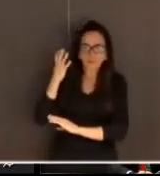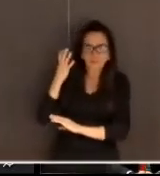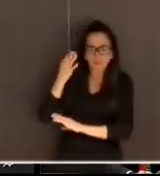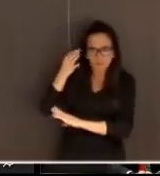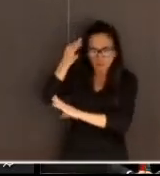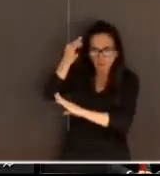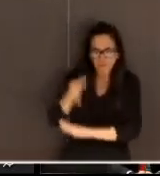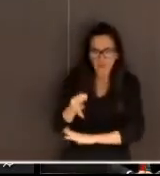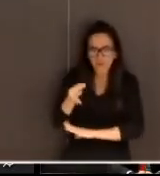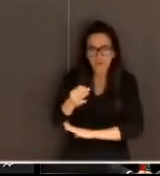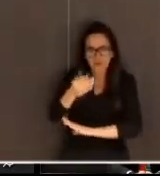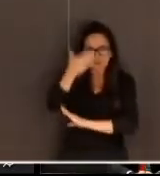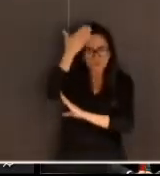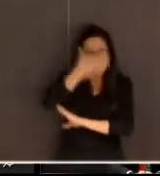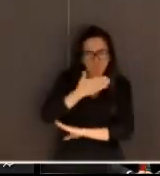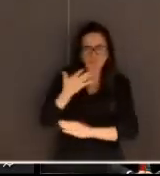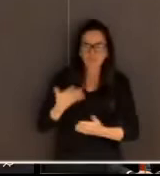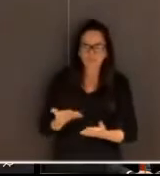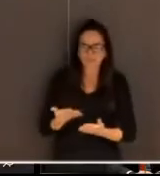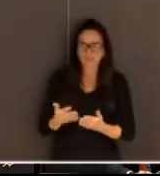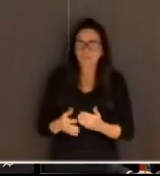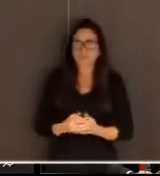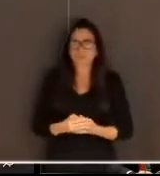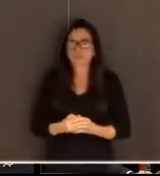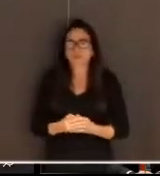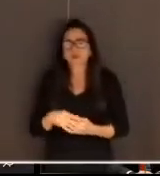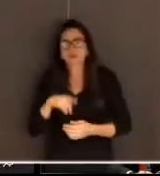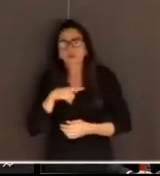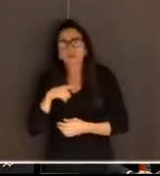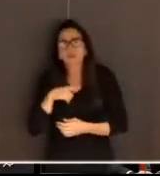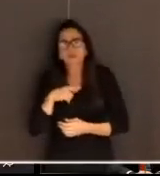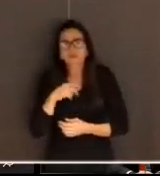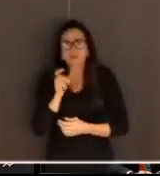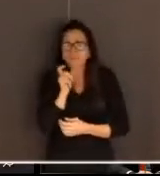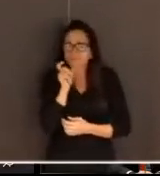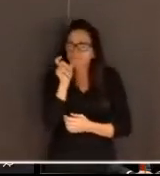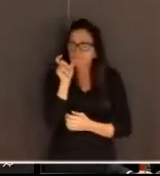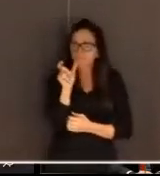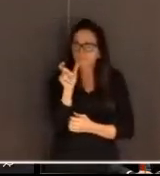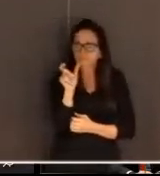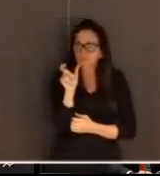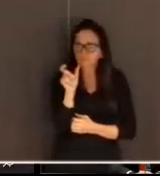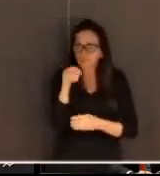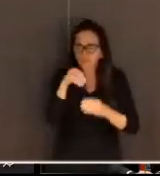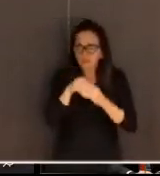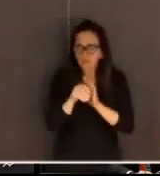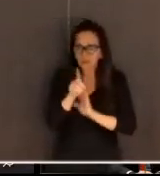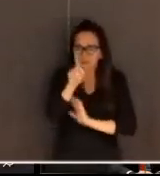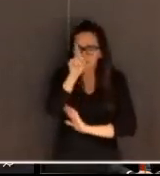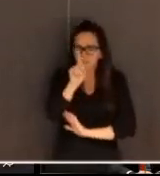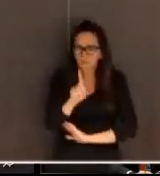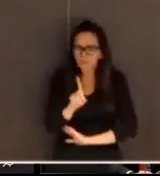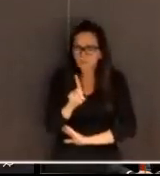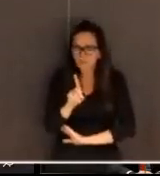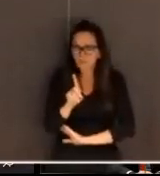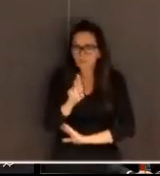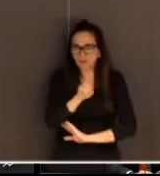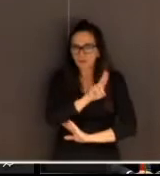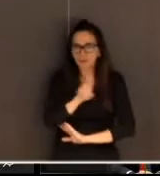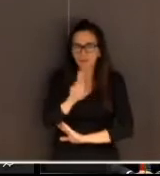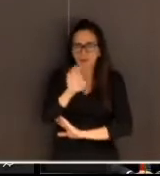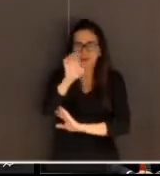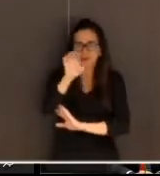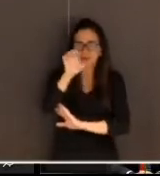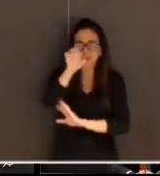ocorreu. Há uma expressão utilizada no direito probatório que se chama êxito